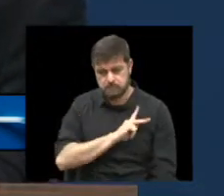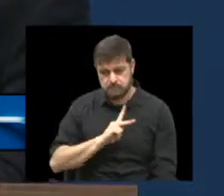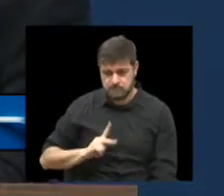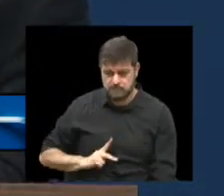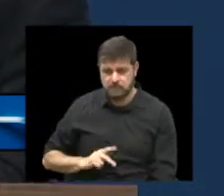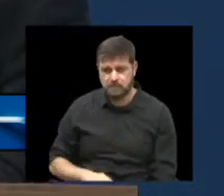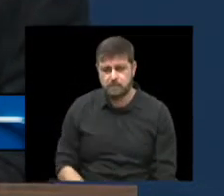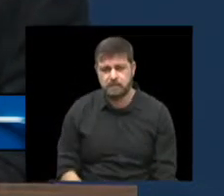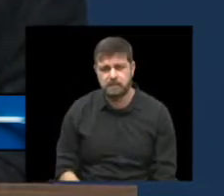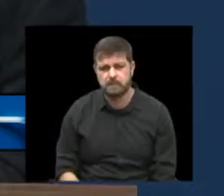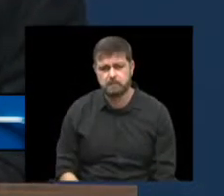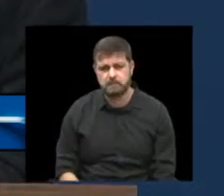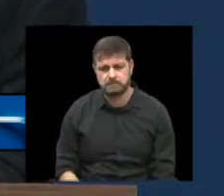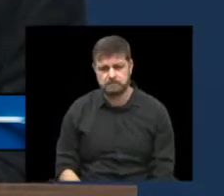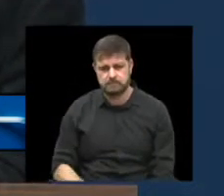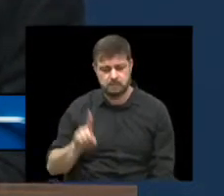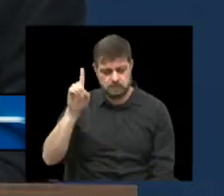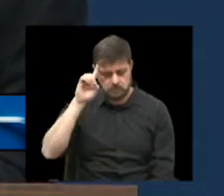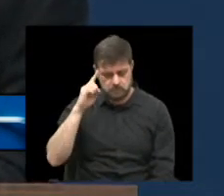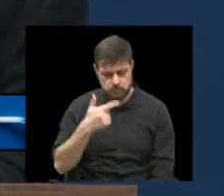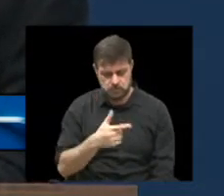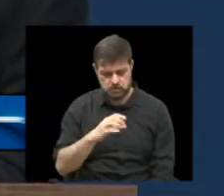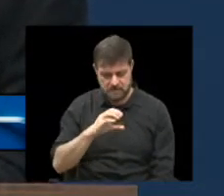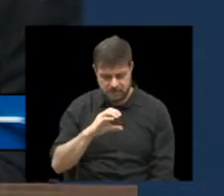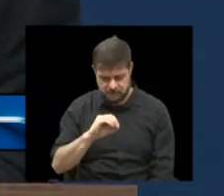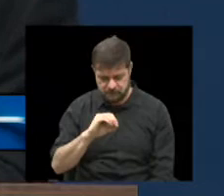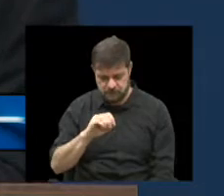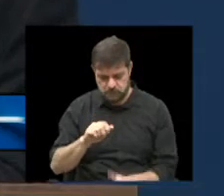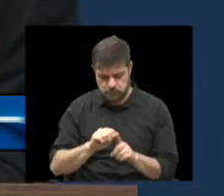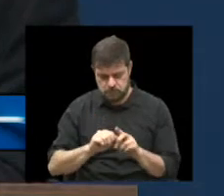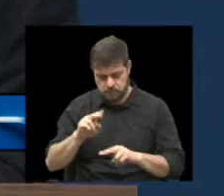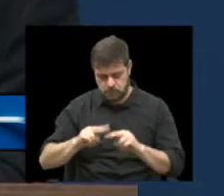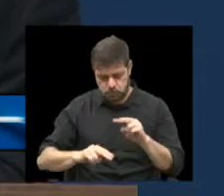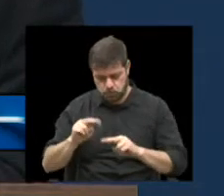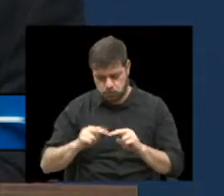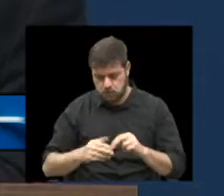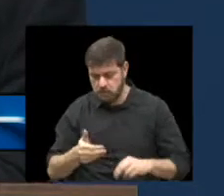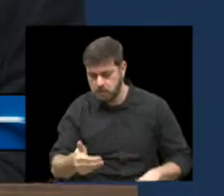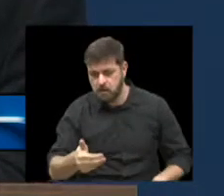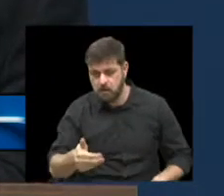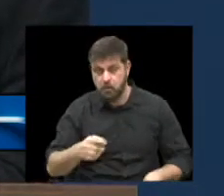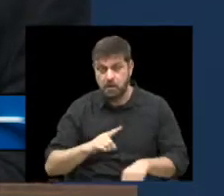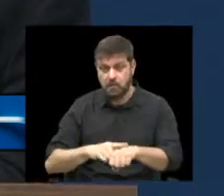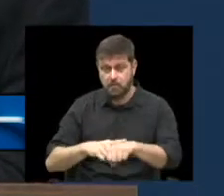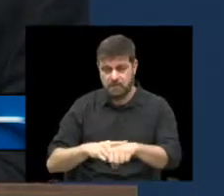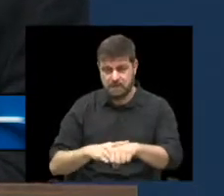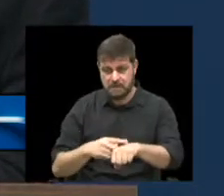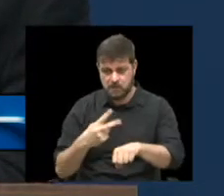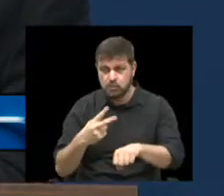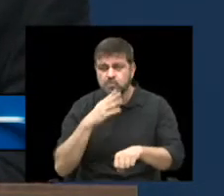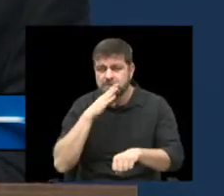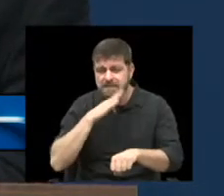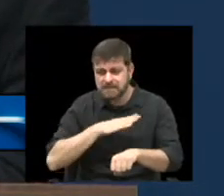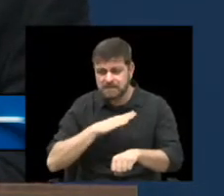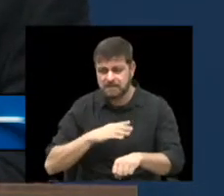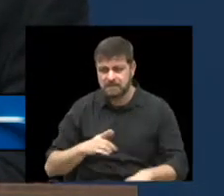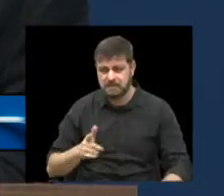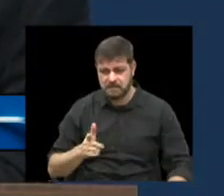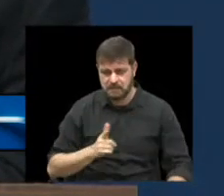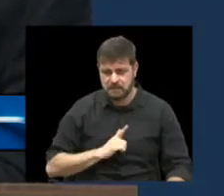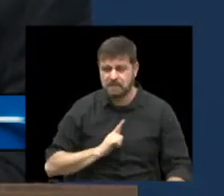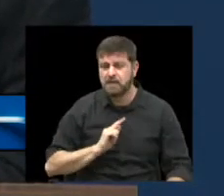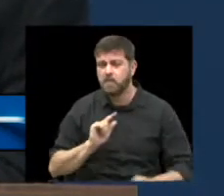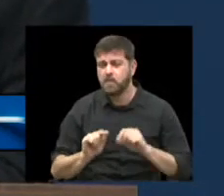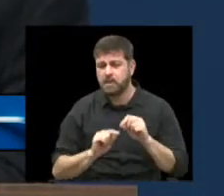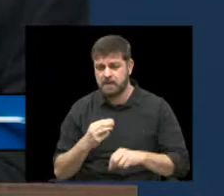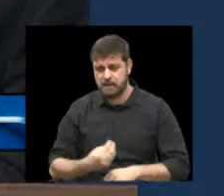vereadores, no próximo dia 20 desse corrente mês, às 14 horas, nós teremos a